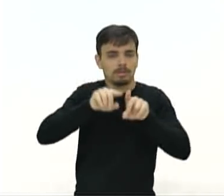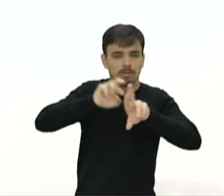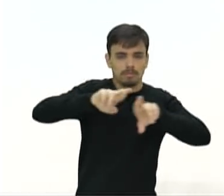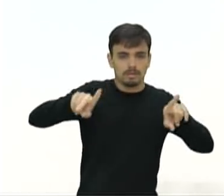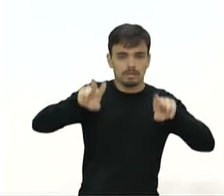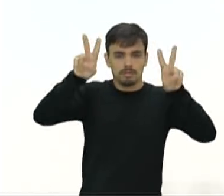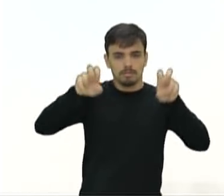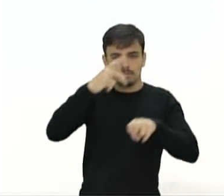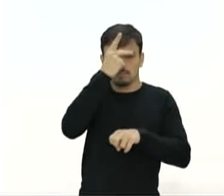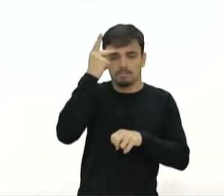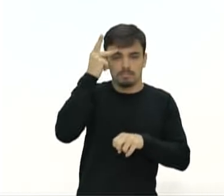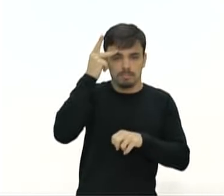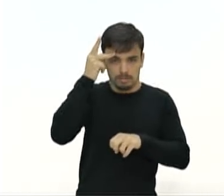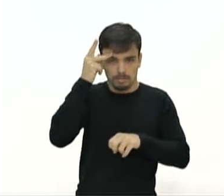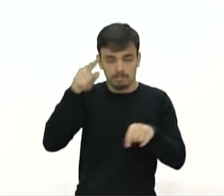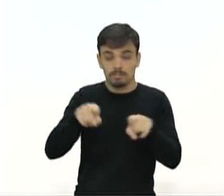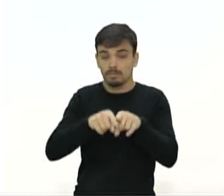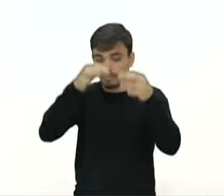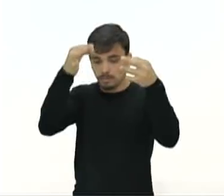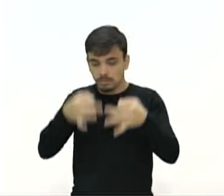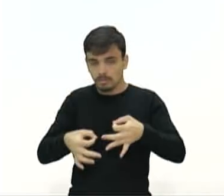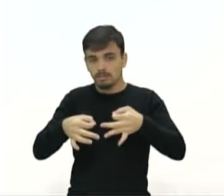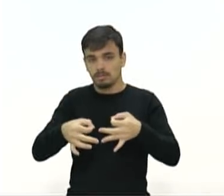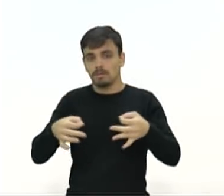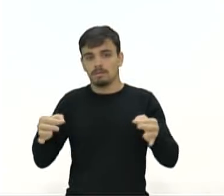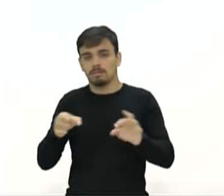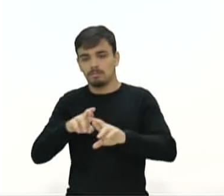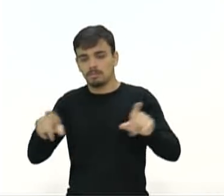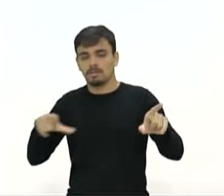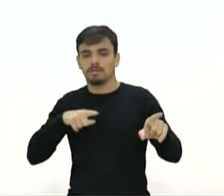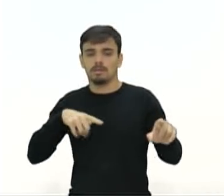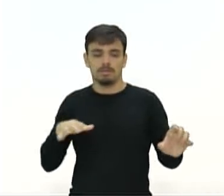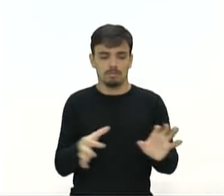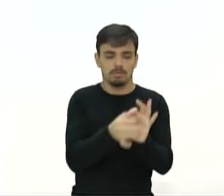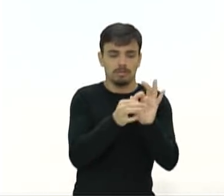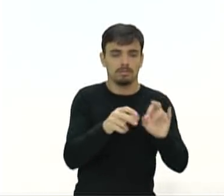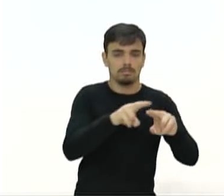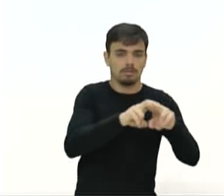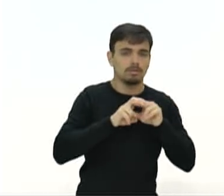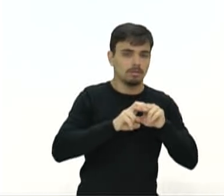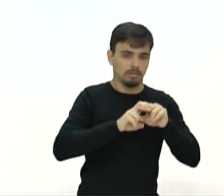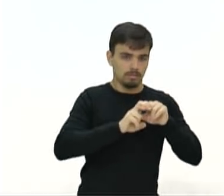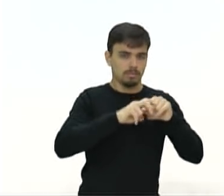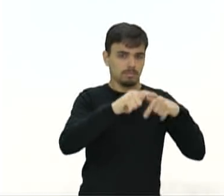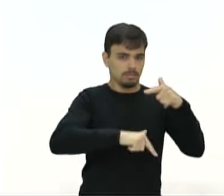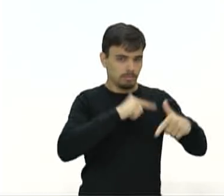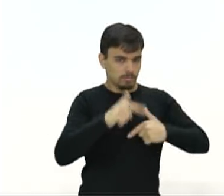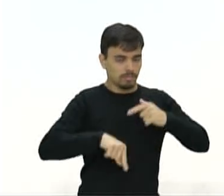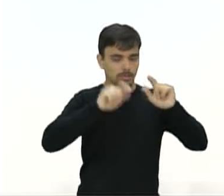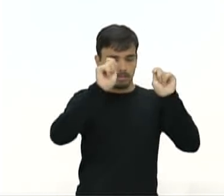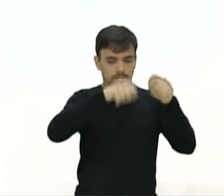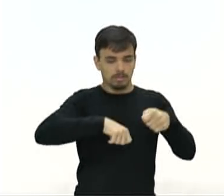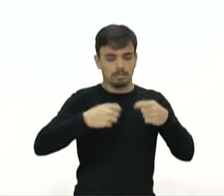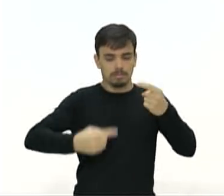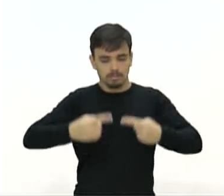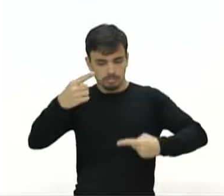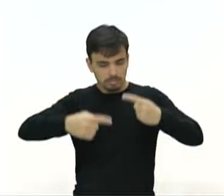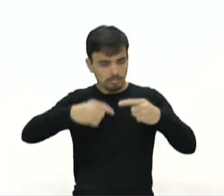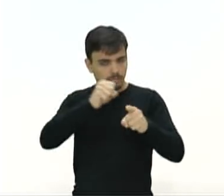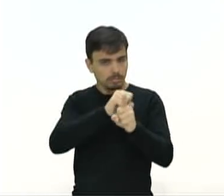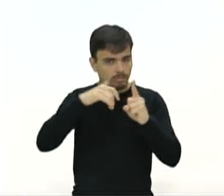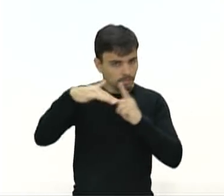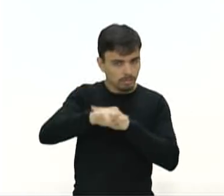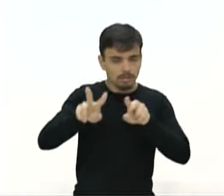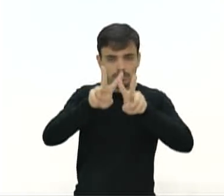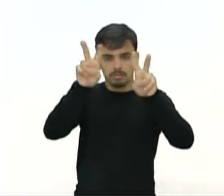mas que mesmo com pessoas tão diferentes, elas estão unidas pelas profissões e podem discutir os problemas daquela sociedade, chegando